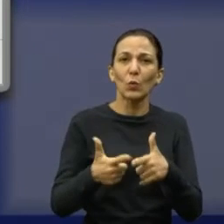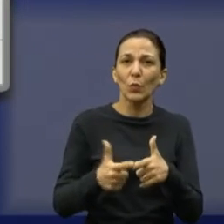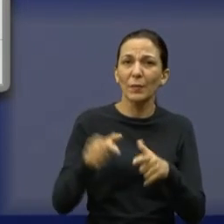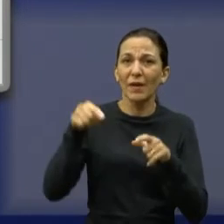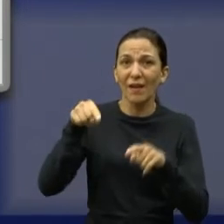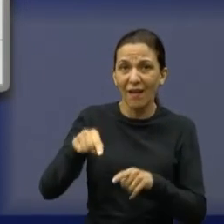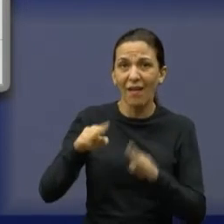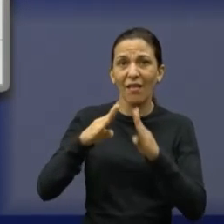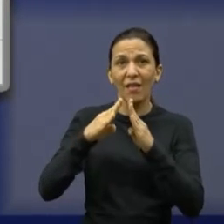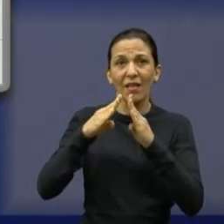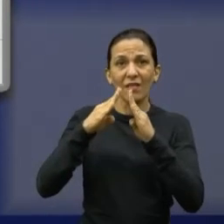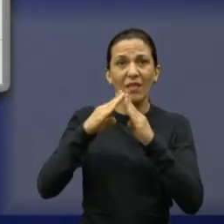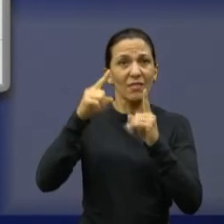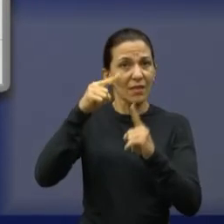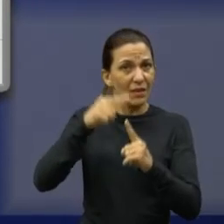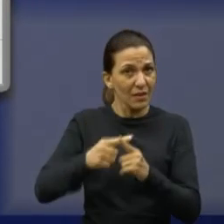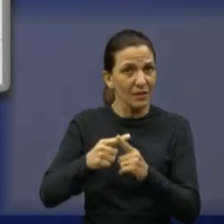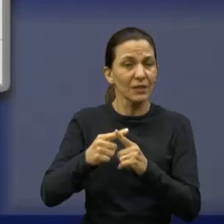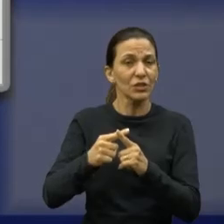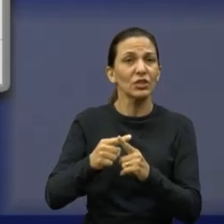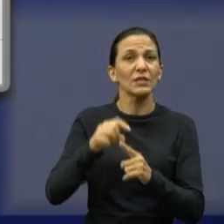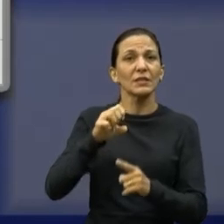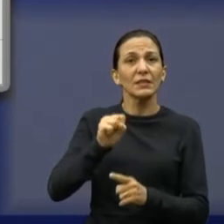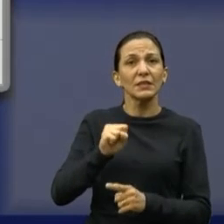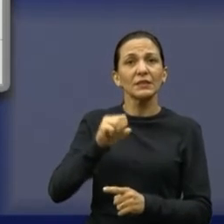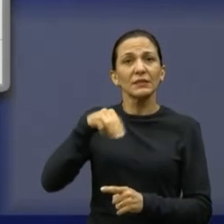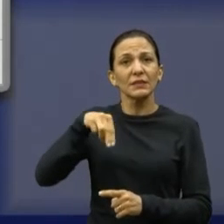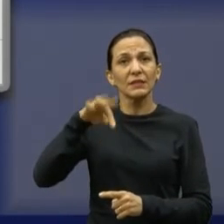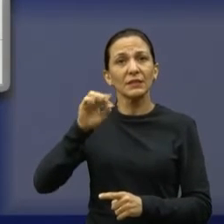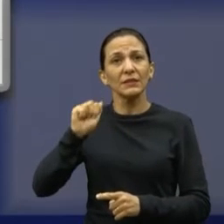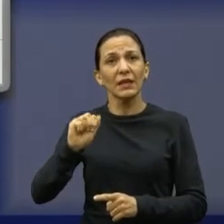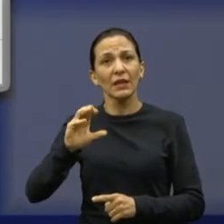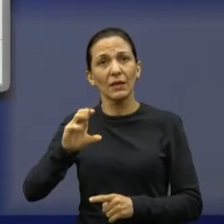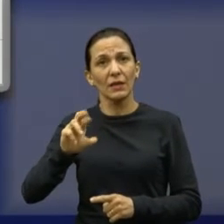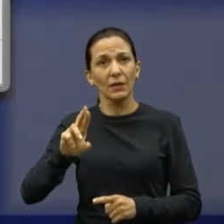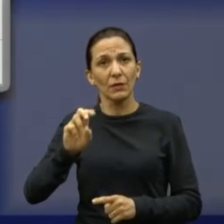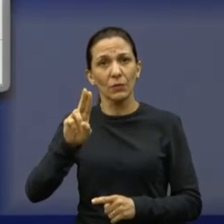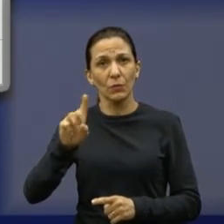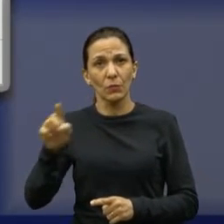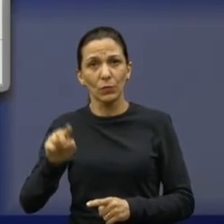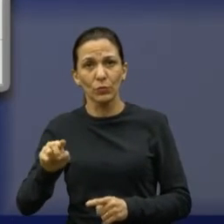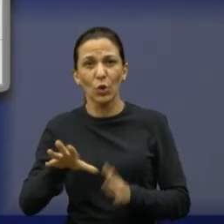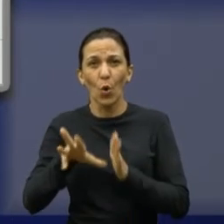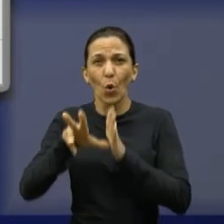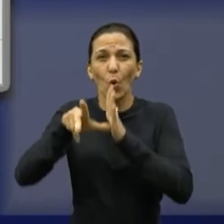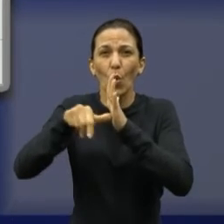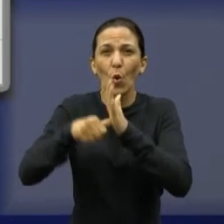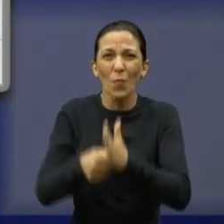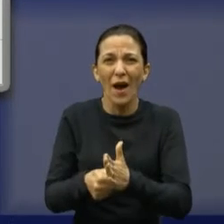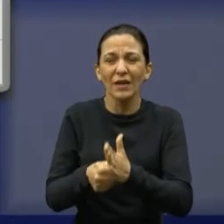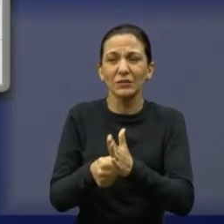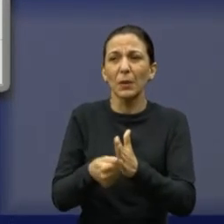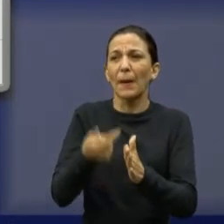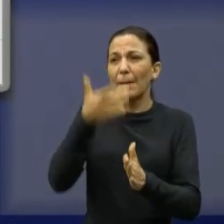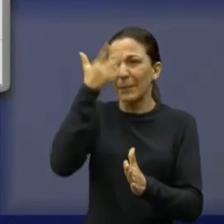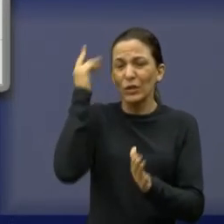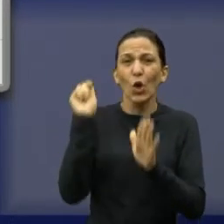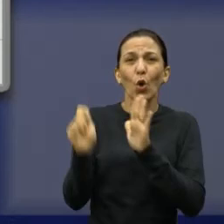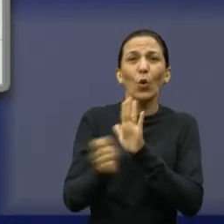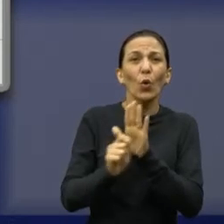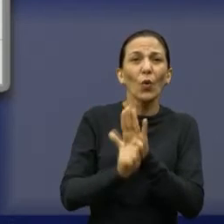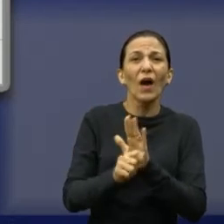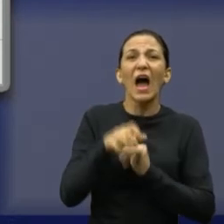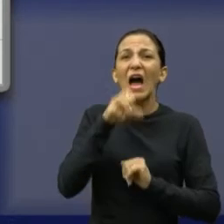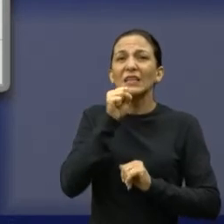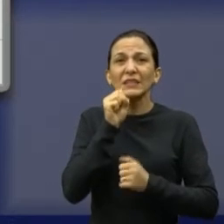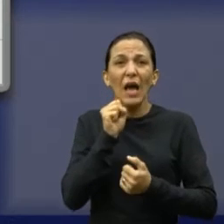Igreja Santa Cruz, como eu acabei de falar, o presidente Boi também levantou, que foi furtada por dependentes químicos no sábado retrasado,